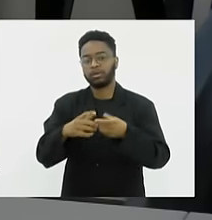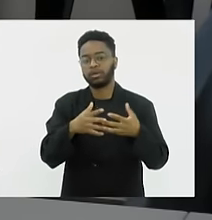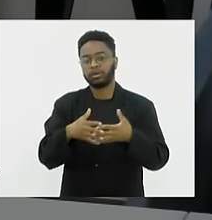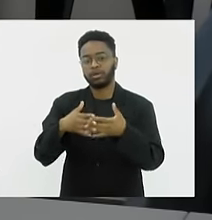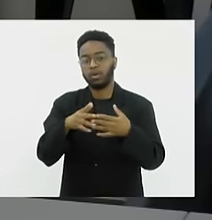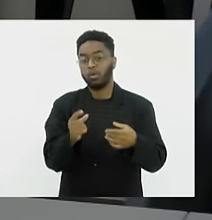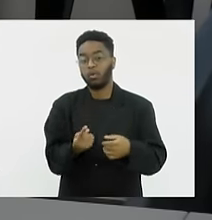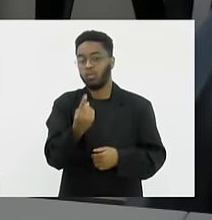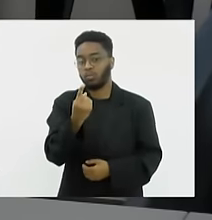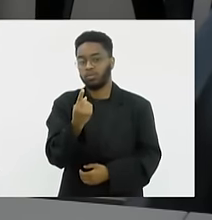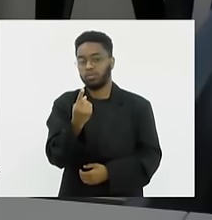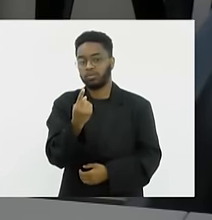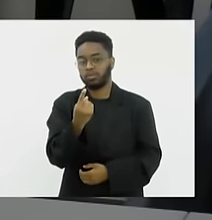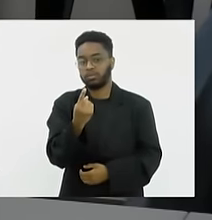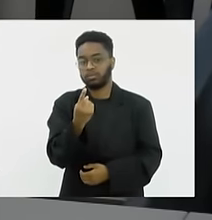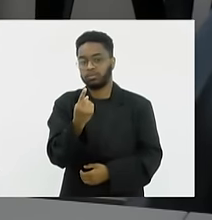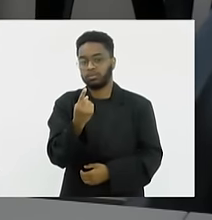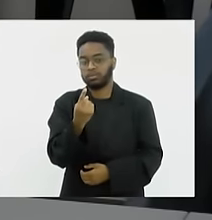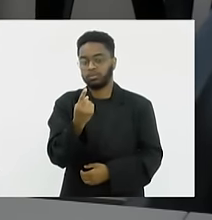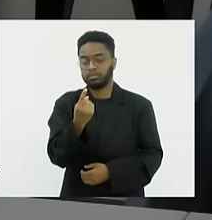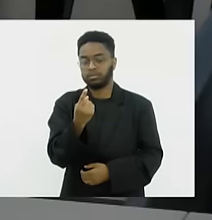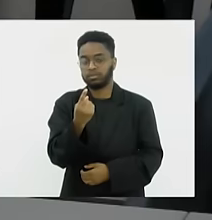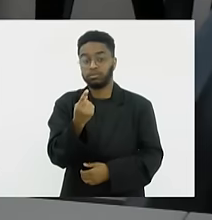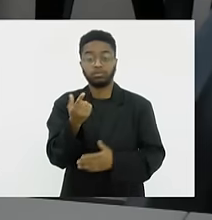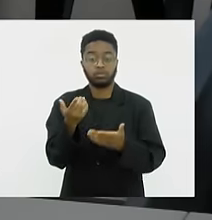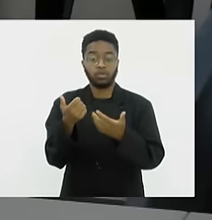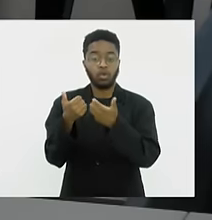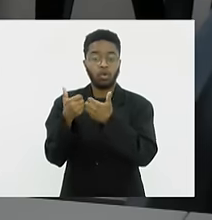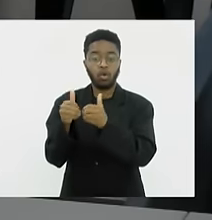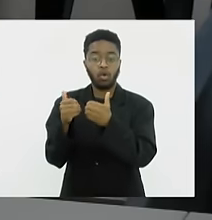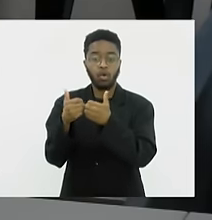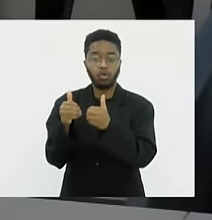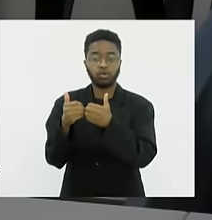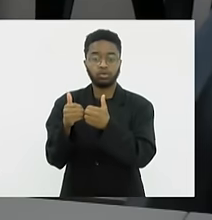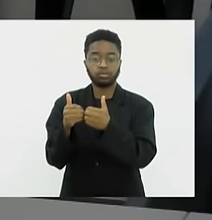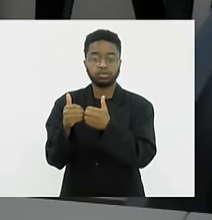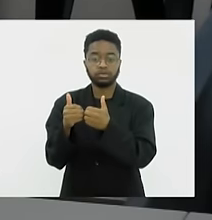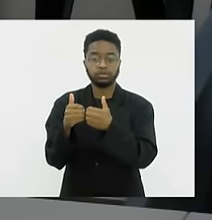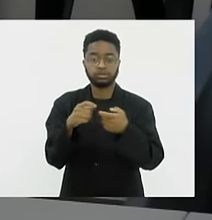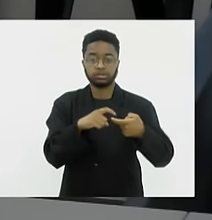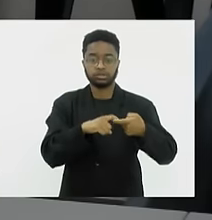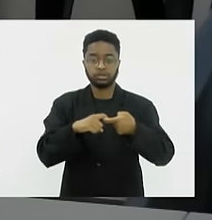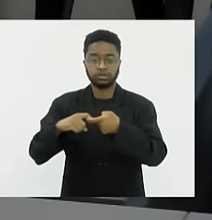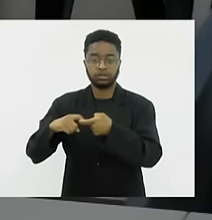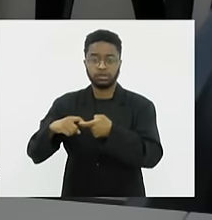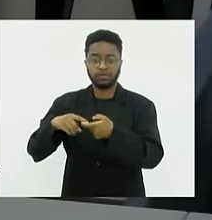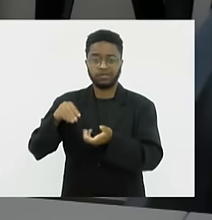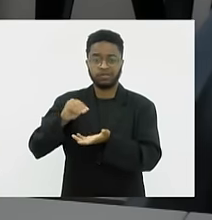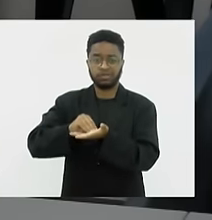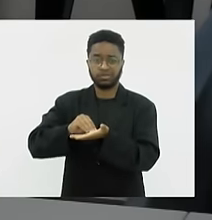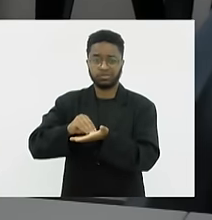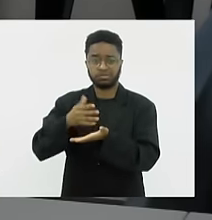reboque. Ônibus para ser conduzido, olha, eu vou te falar, ia faltar, acho que bobear pátio.